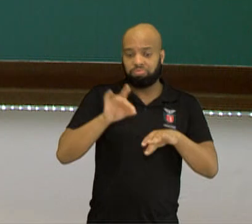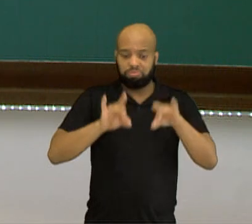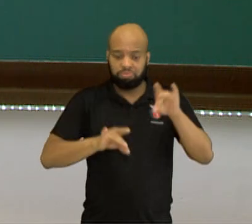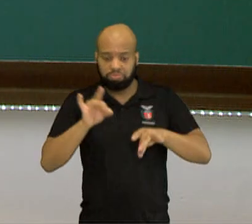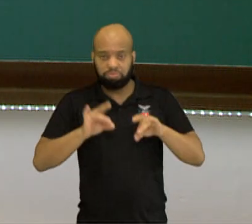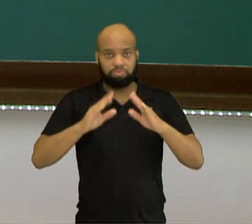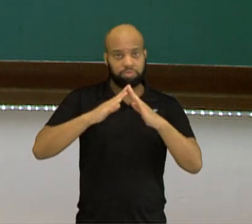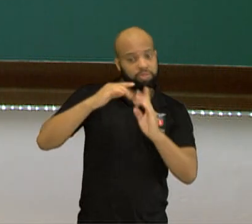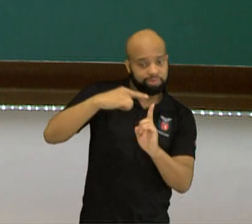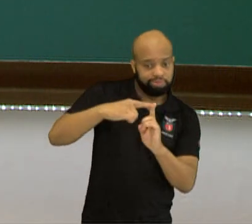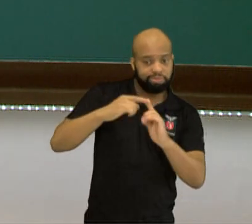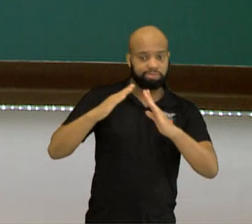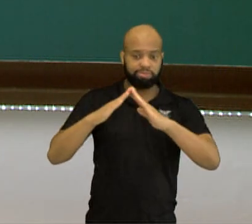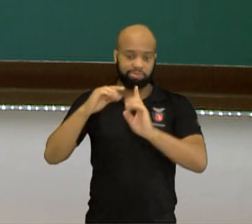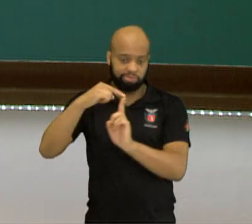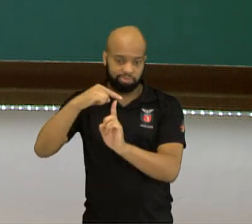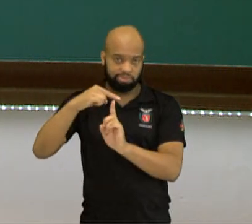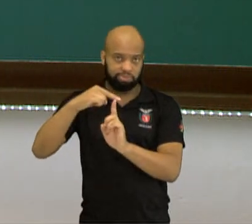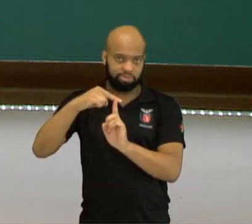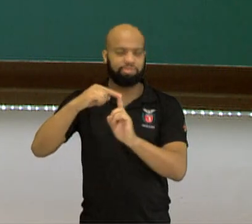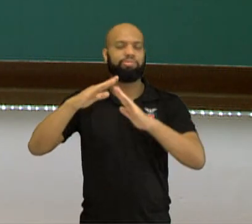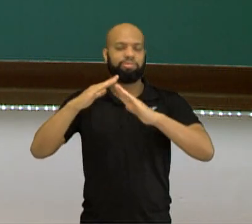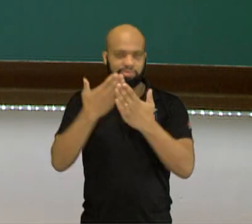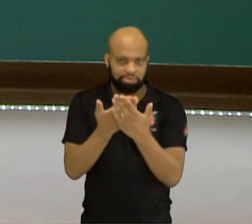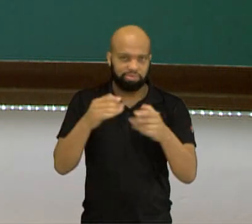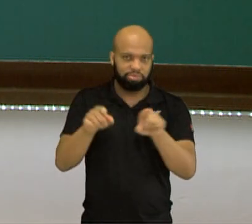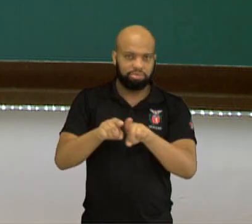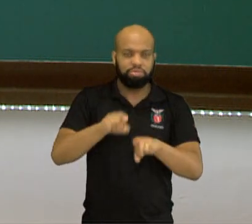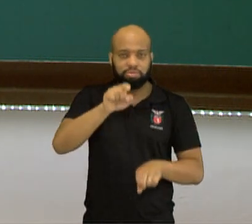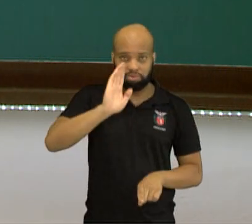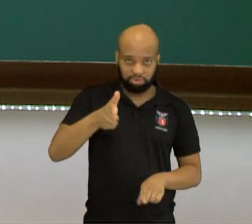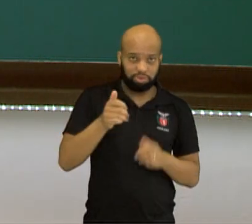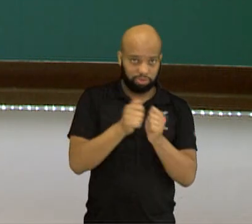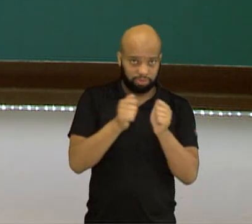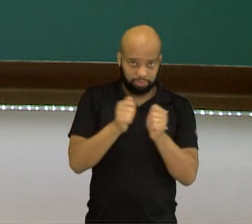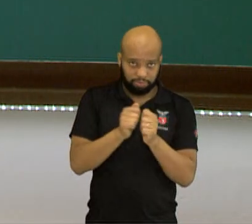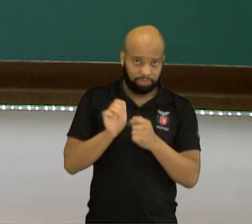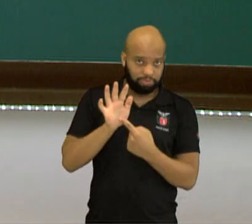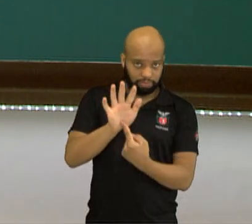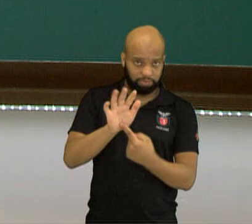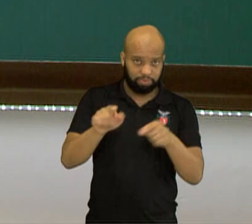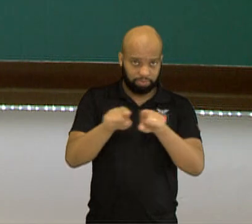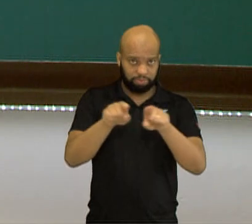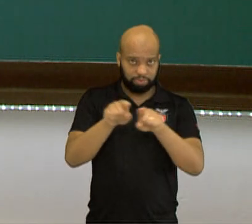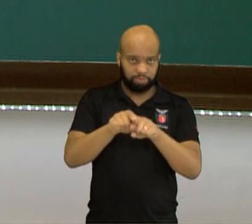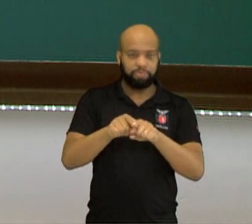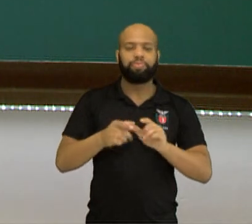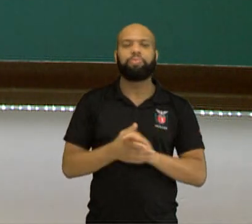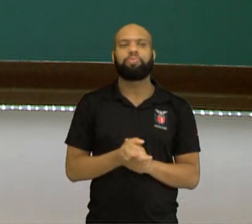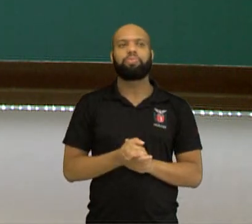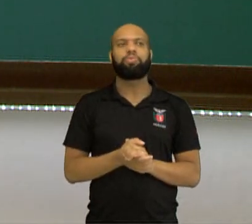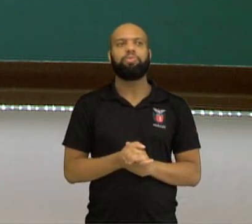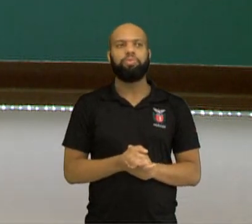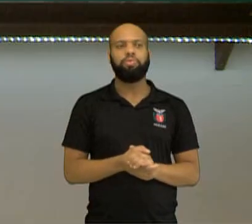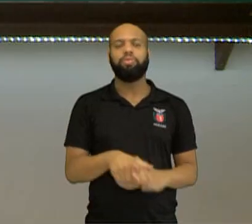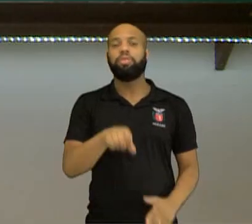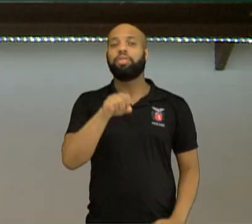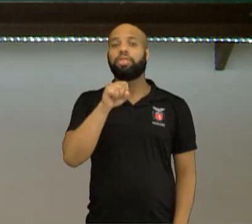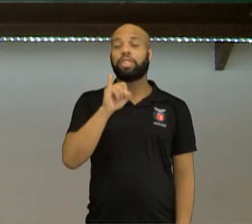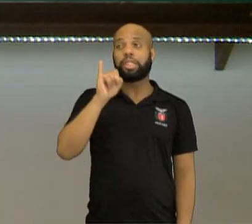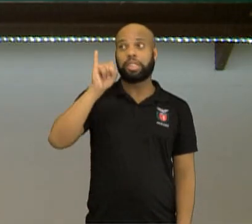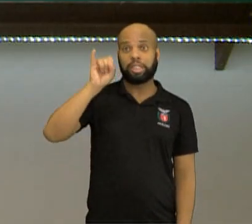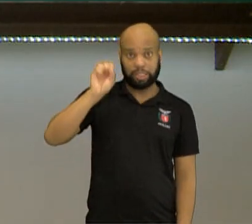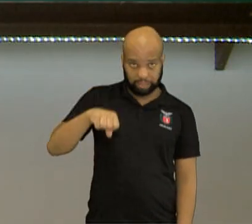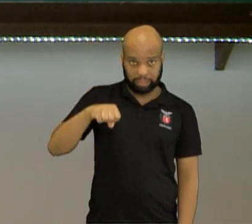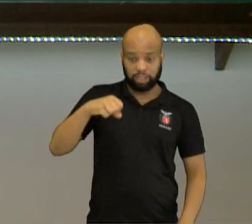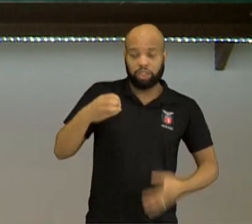igreja. Alguma vez você fez parte de uma apresentação teatral? E se a resposta for sim, como